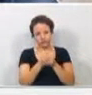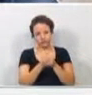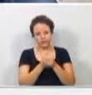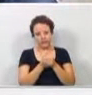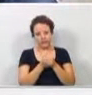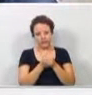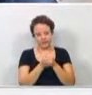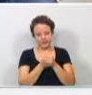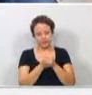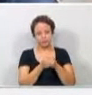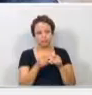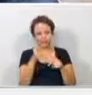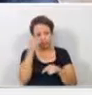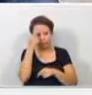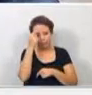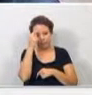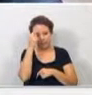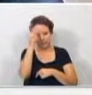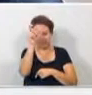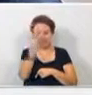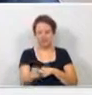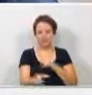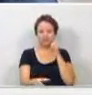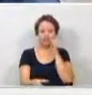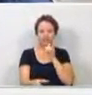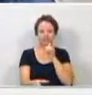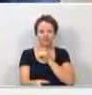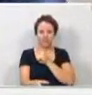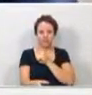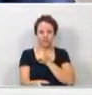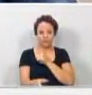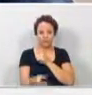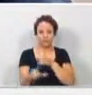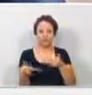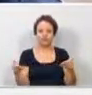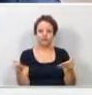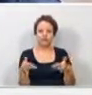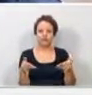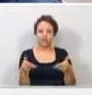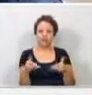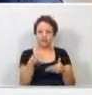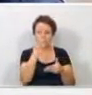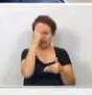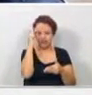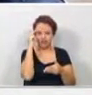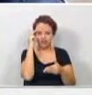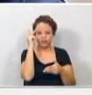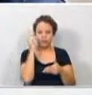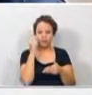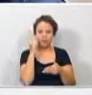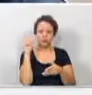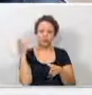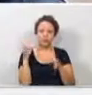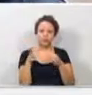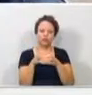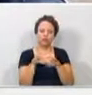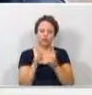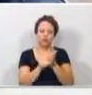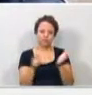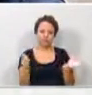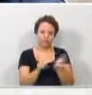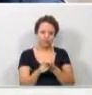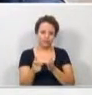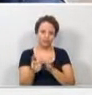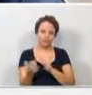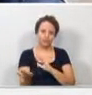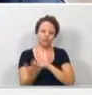à condição feminina. Agora mesmo, um pessoal aqui da imprensa nos procurou,